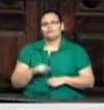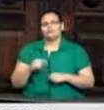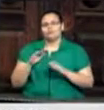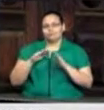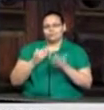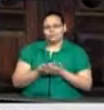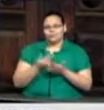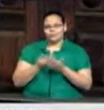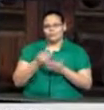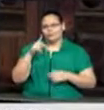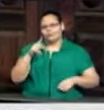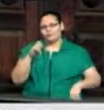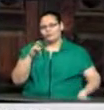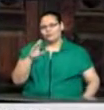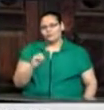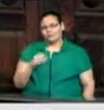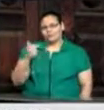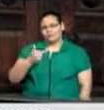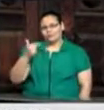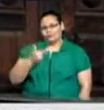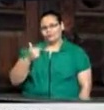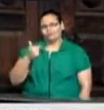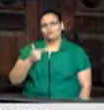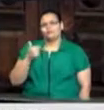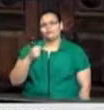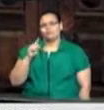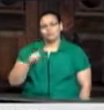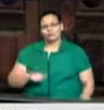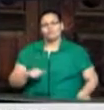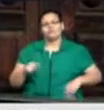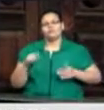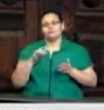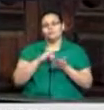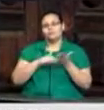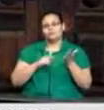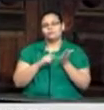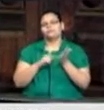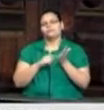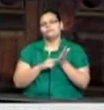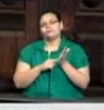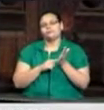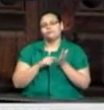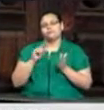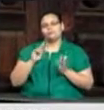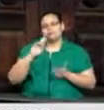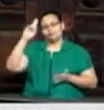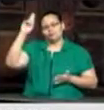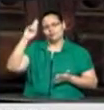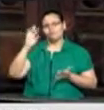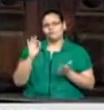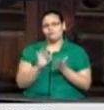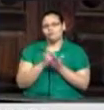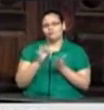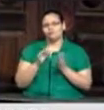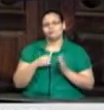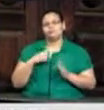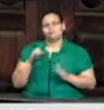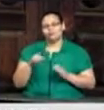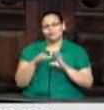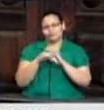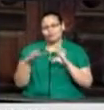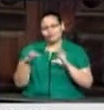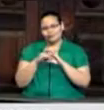II, através de uma portaria assinada pelo seu reitor, autoriza o uso de saia